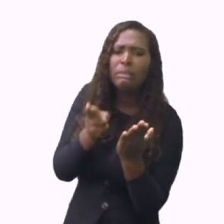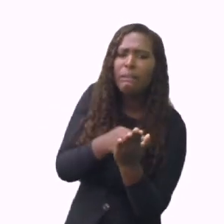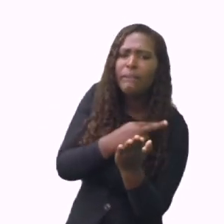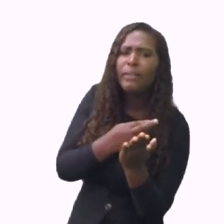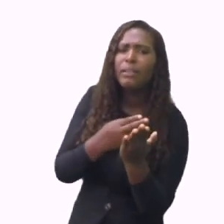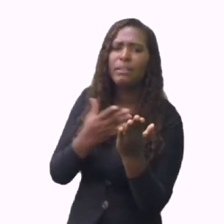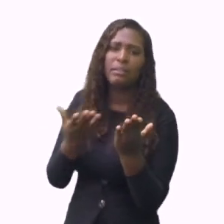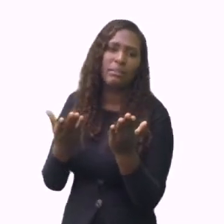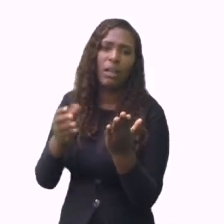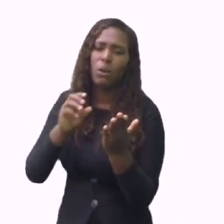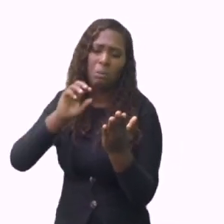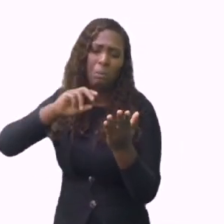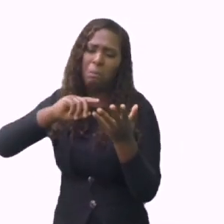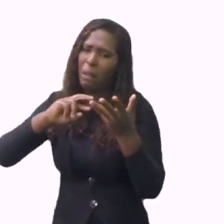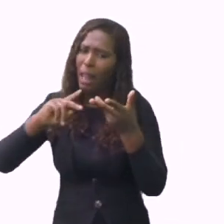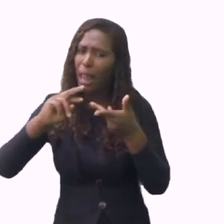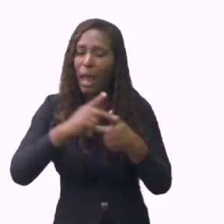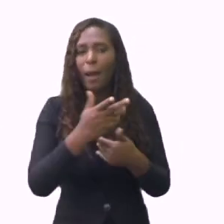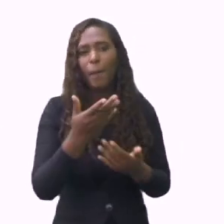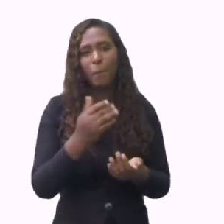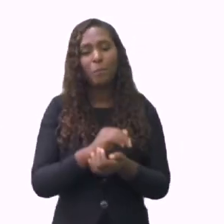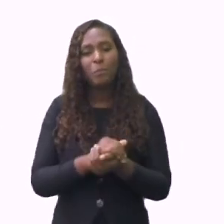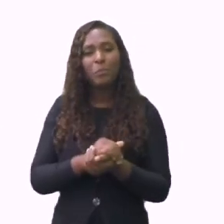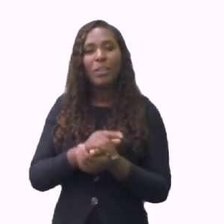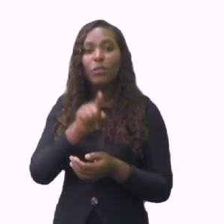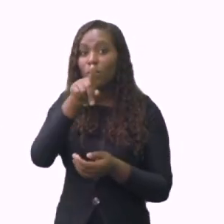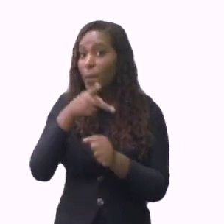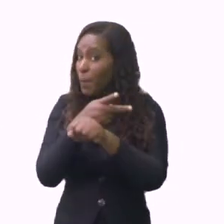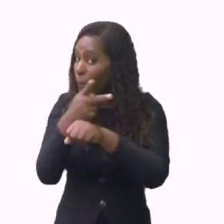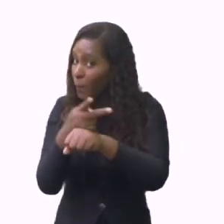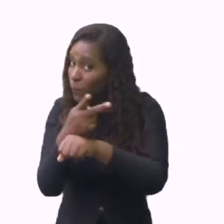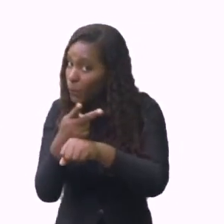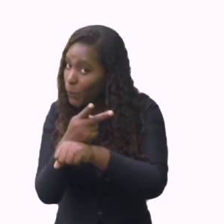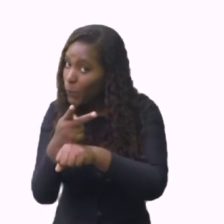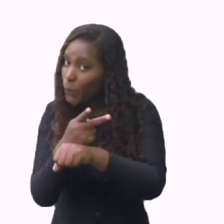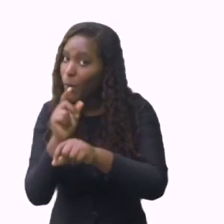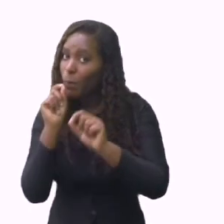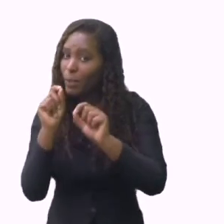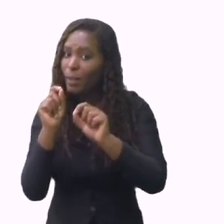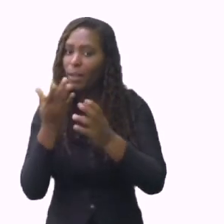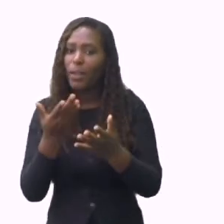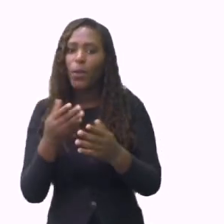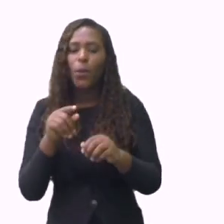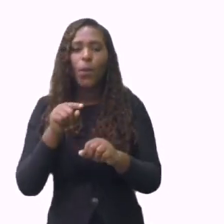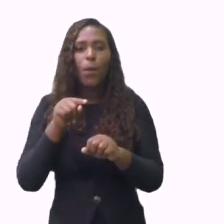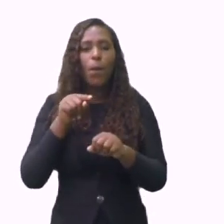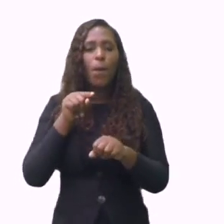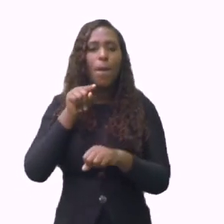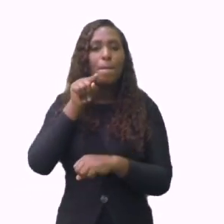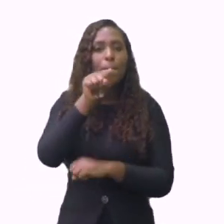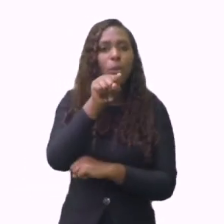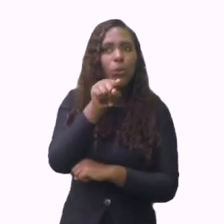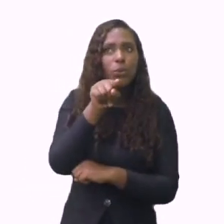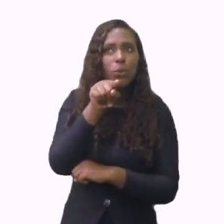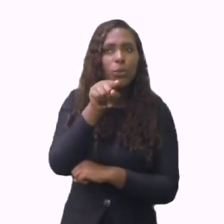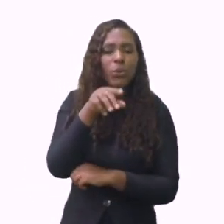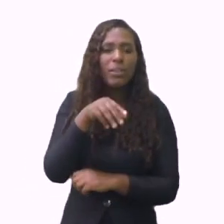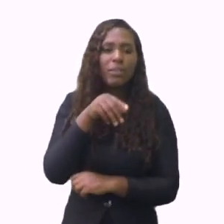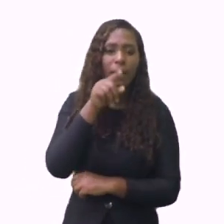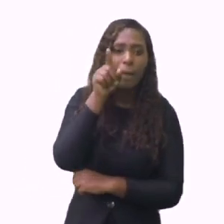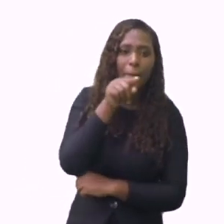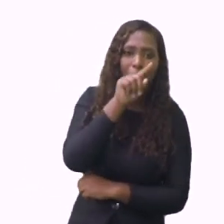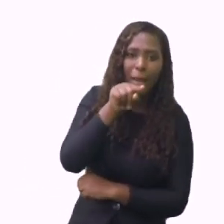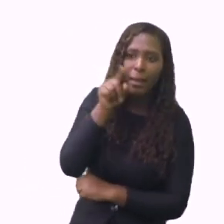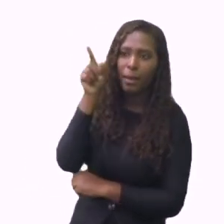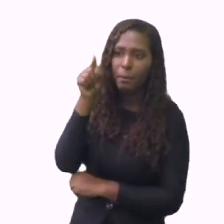casa. Então você vai procurar os sinais de pontuação, marcar os que você encontrar. Dos que você marcar, pode